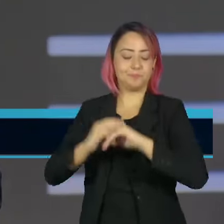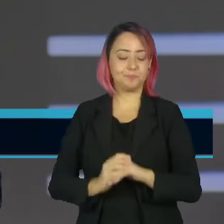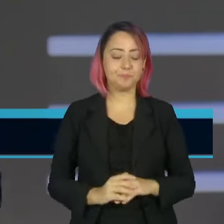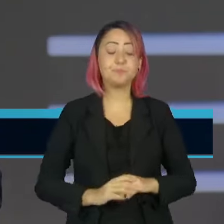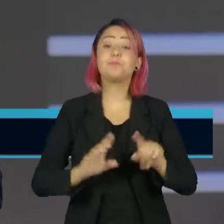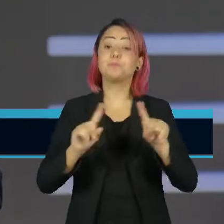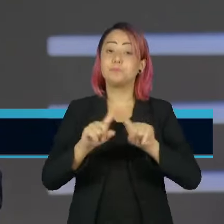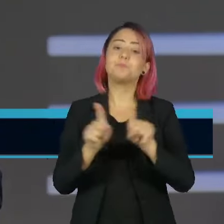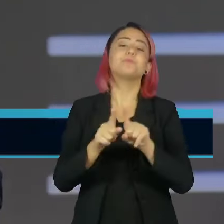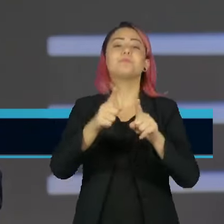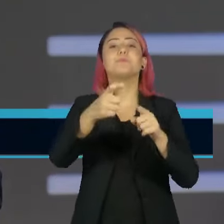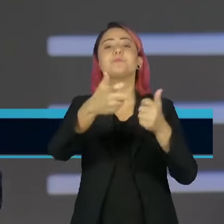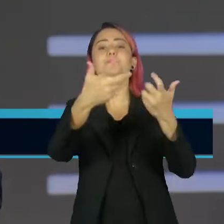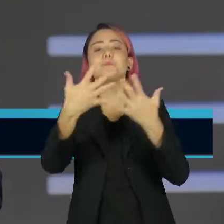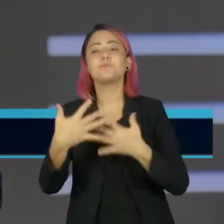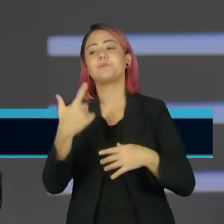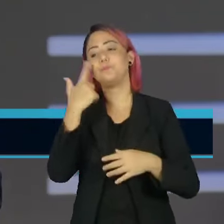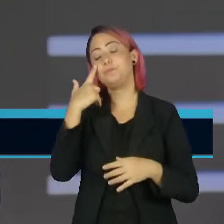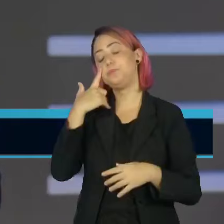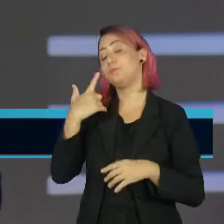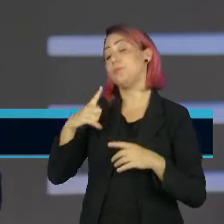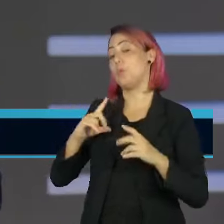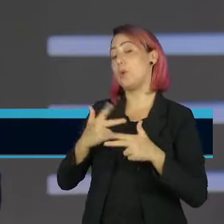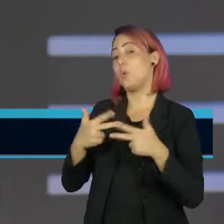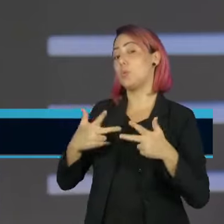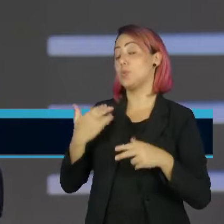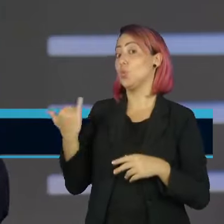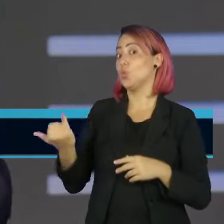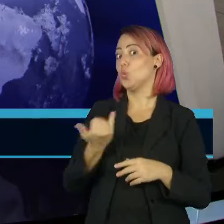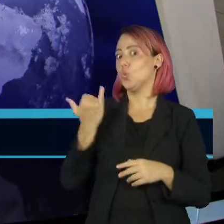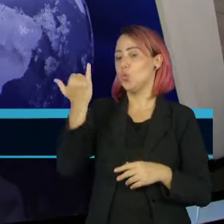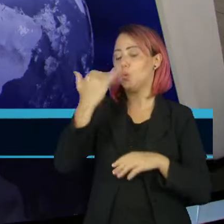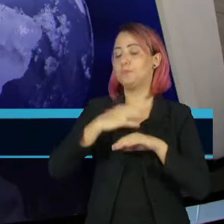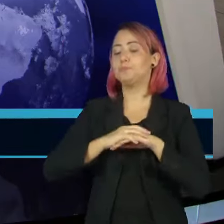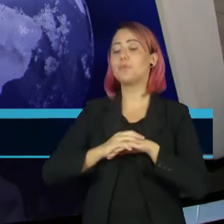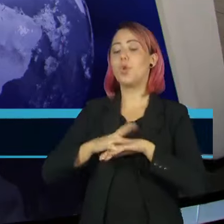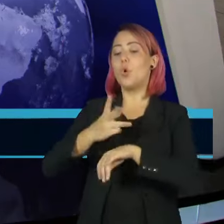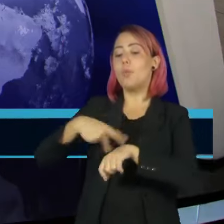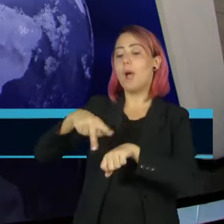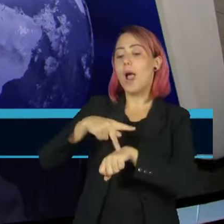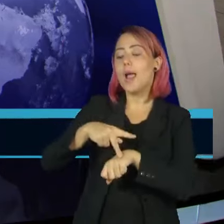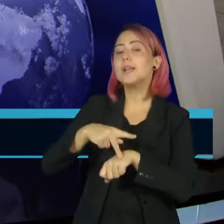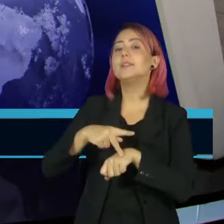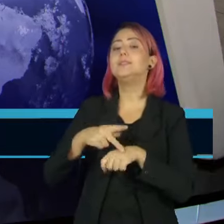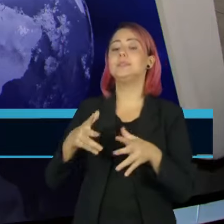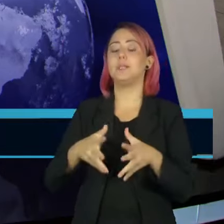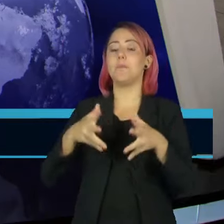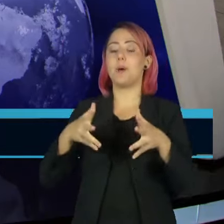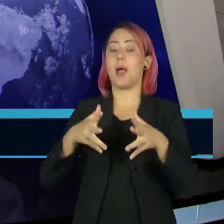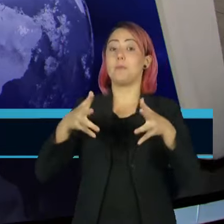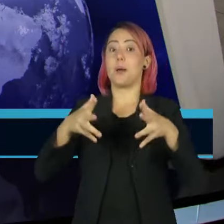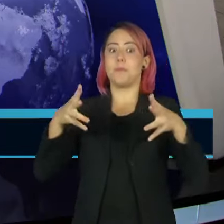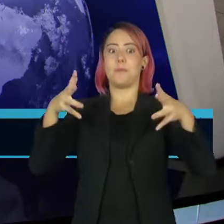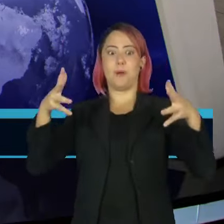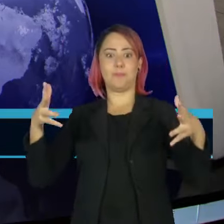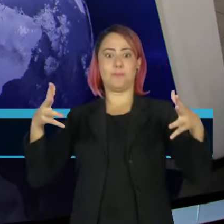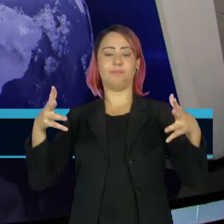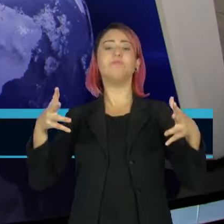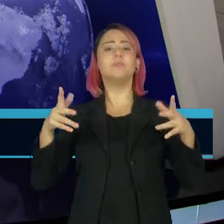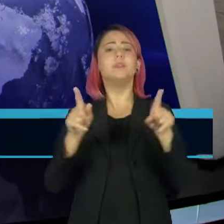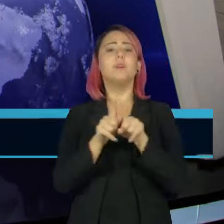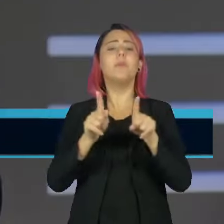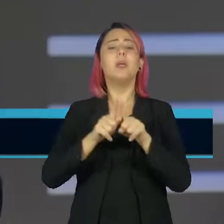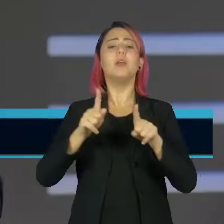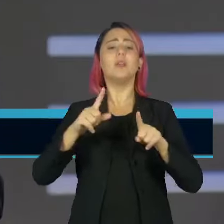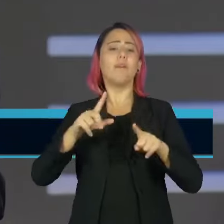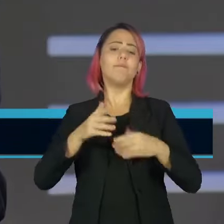fundamental que é claro que a tendência geral o país crescendo é que haja uma redistribuição de renda ou seja no